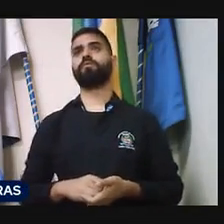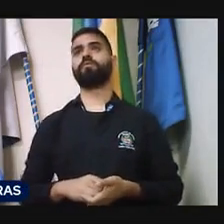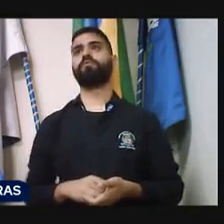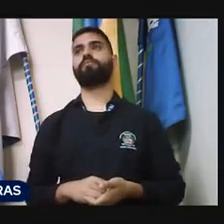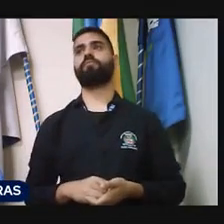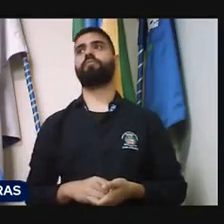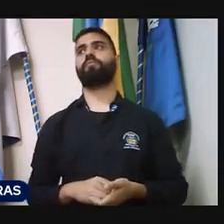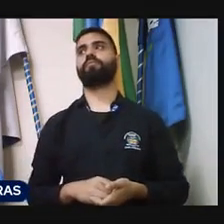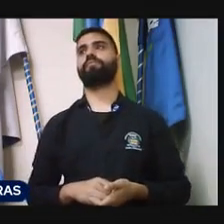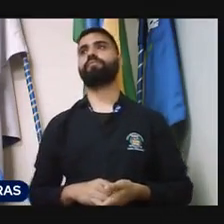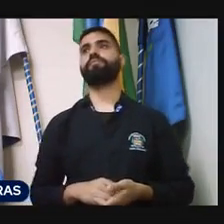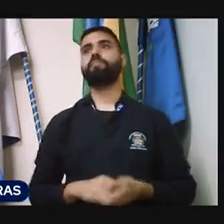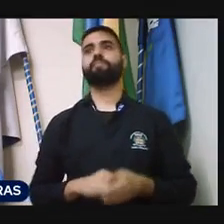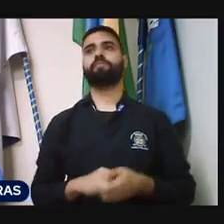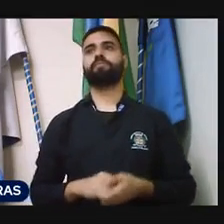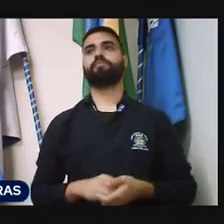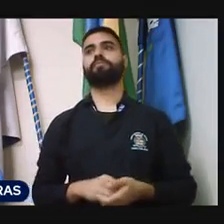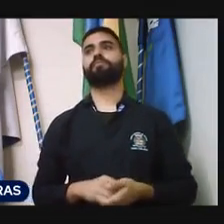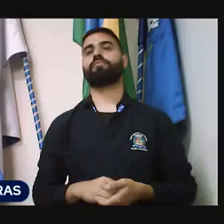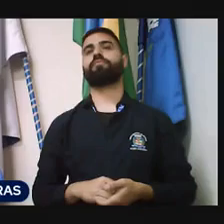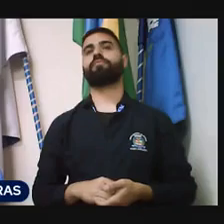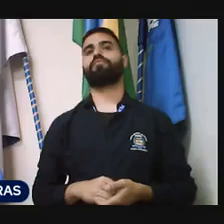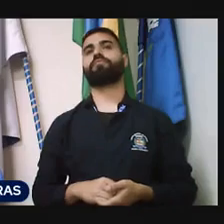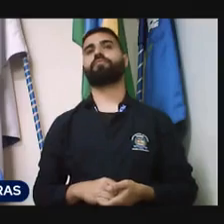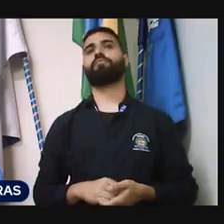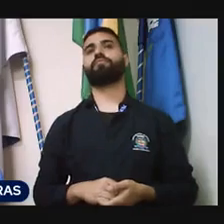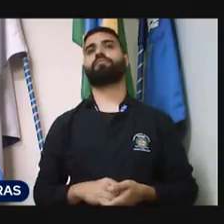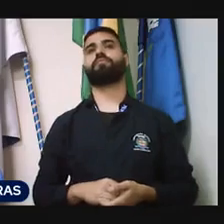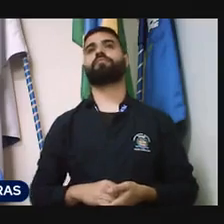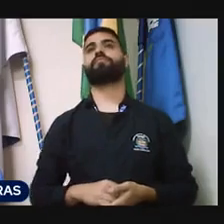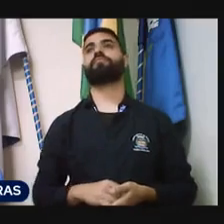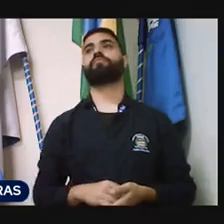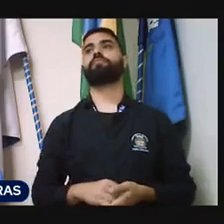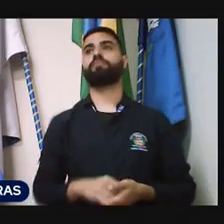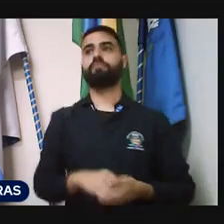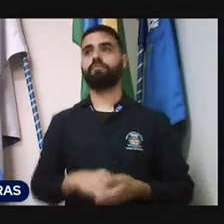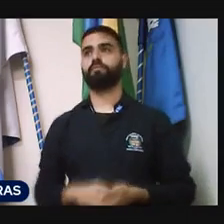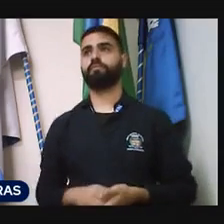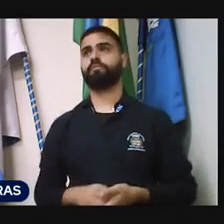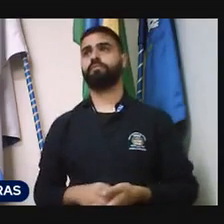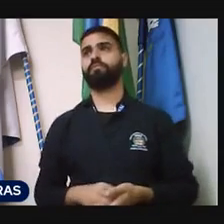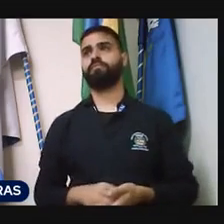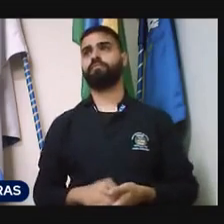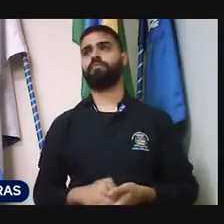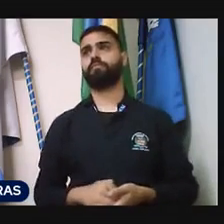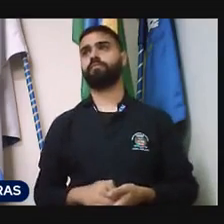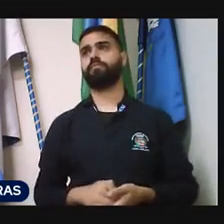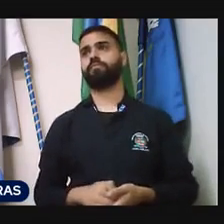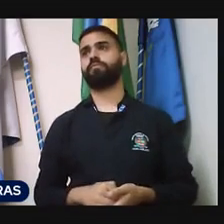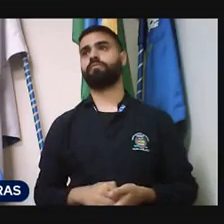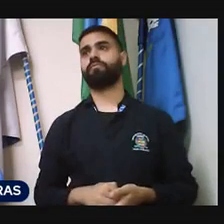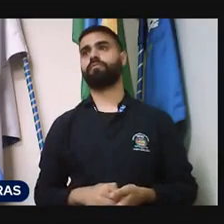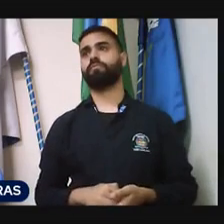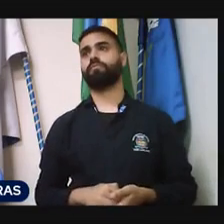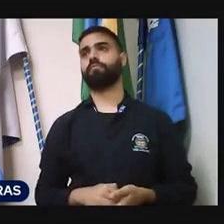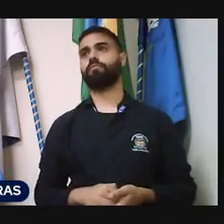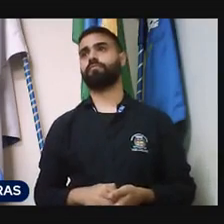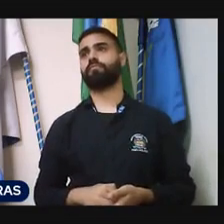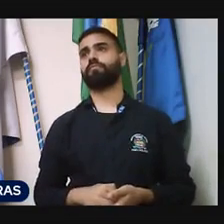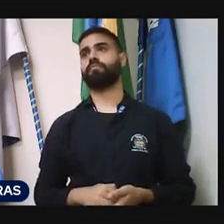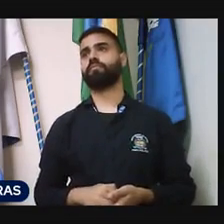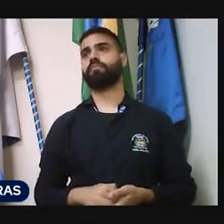a era do Pedro Graça Obrigado Presidente eu quero parabenizar aqui o seu magno